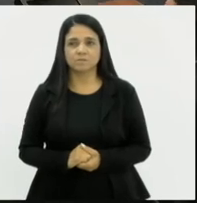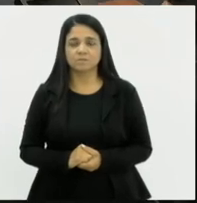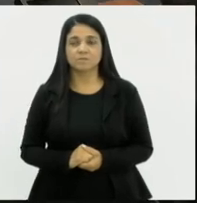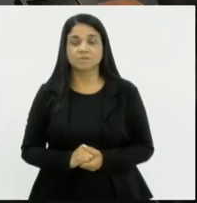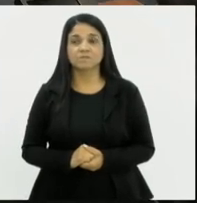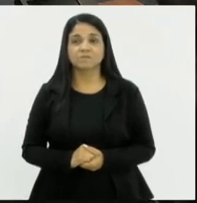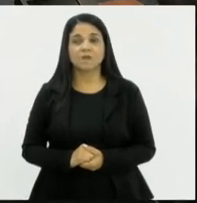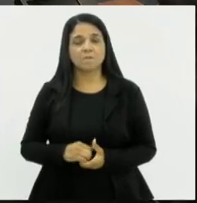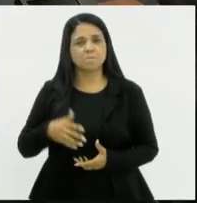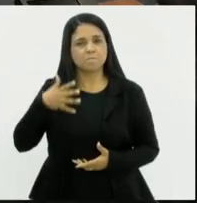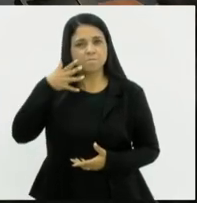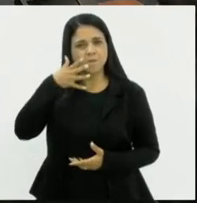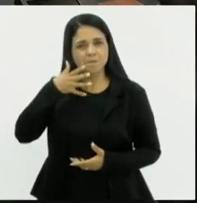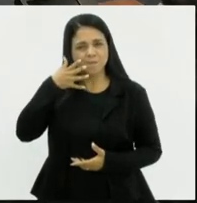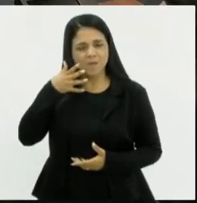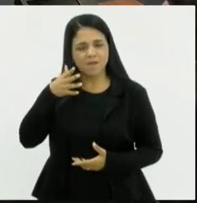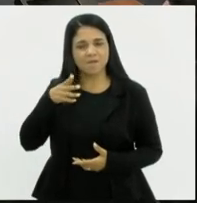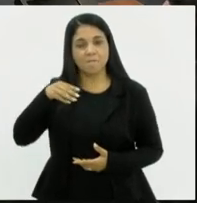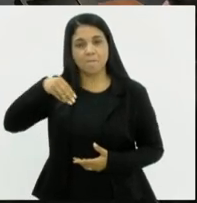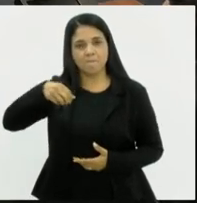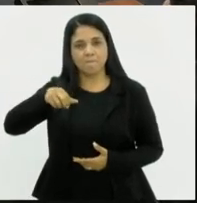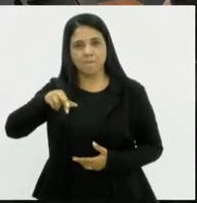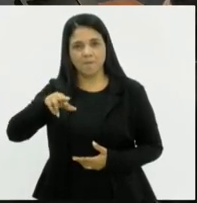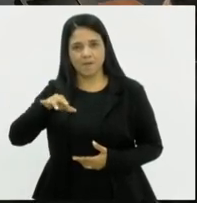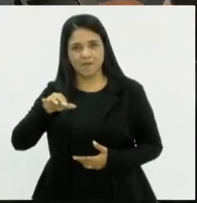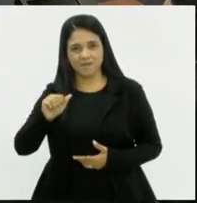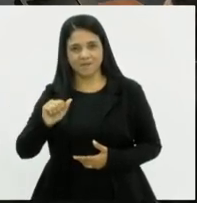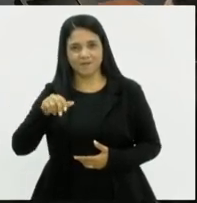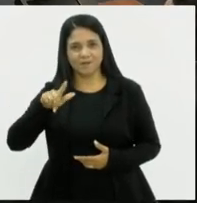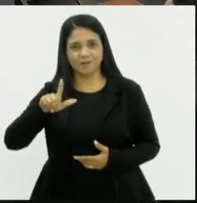Passo a palavra para a senhora Maria Luísa.